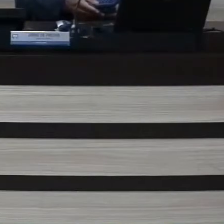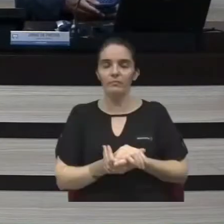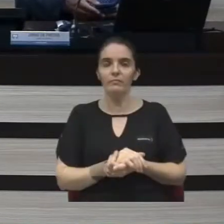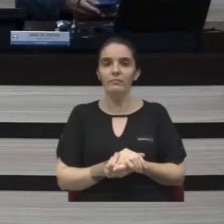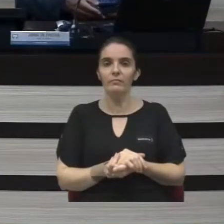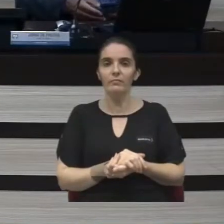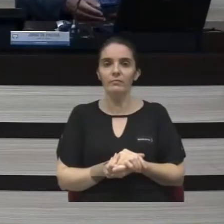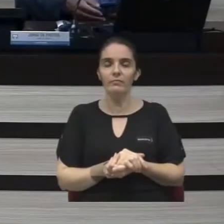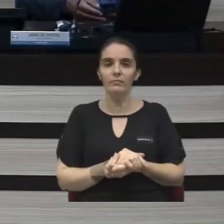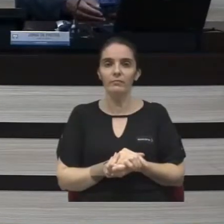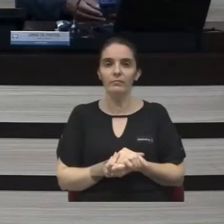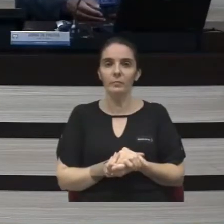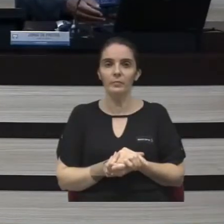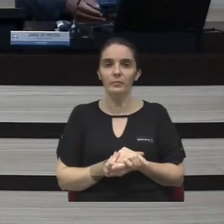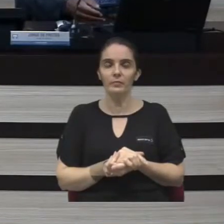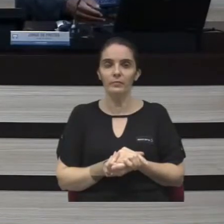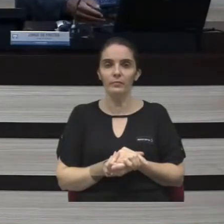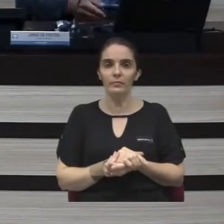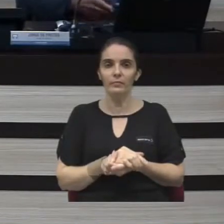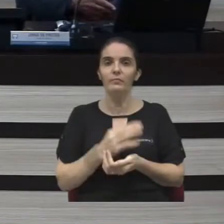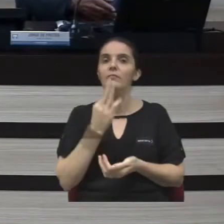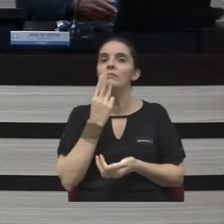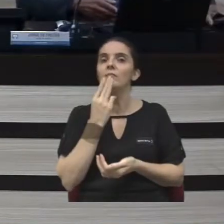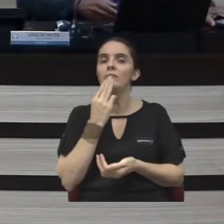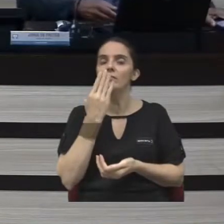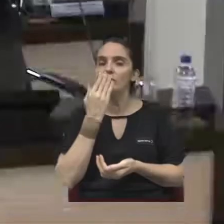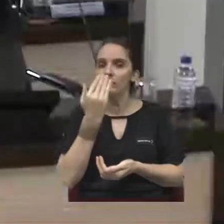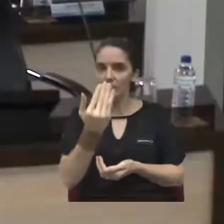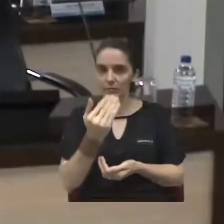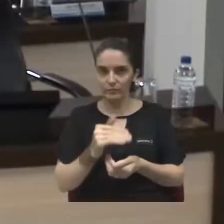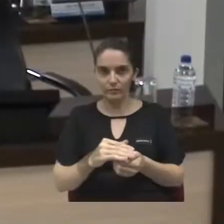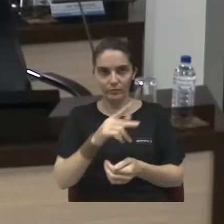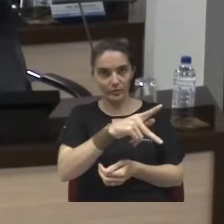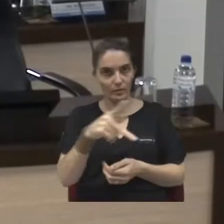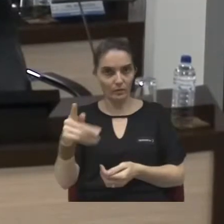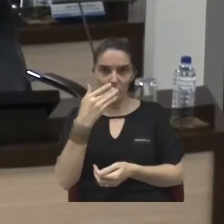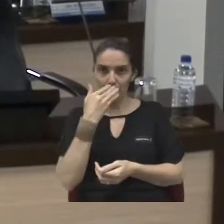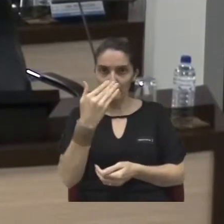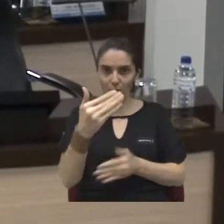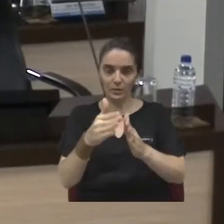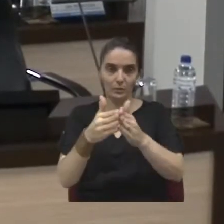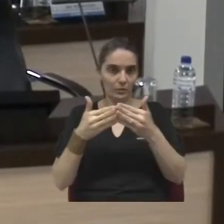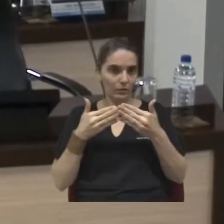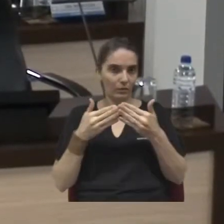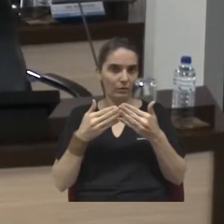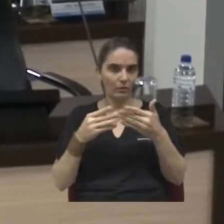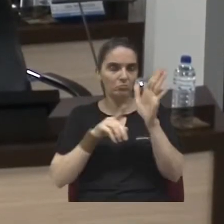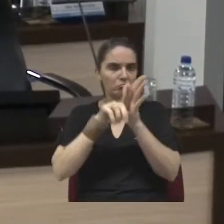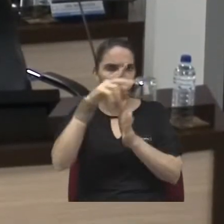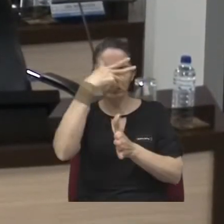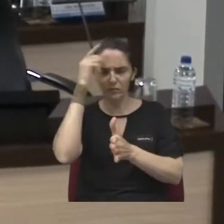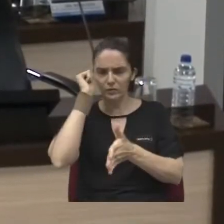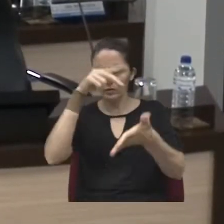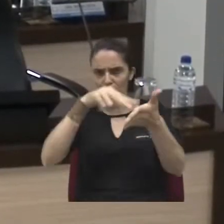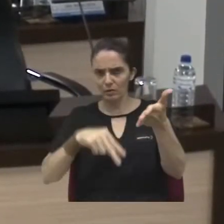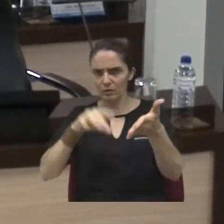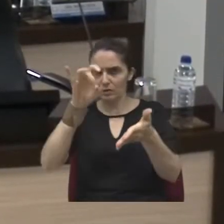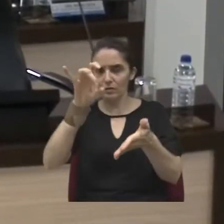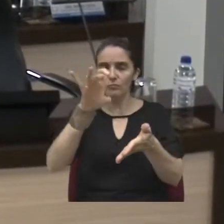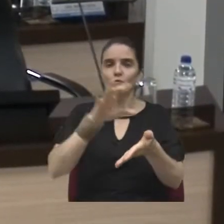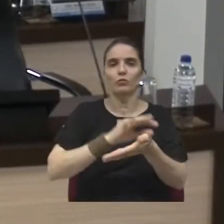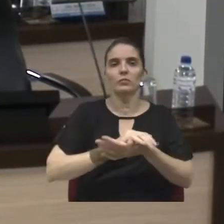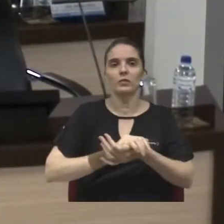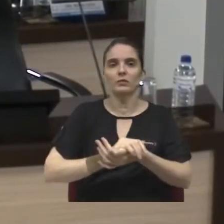vereador Vaguinho da Santa Luzia. Senhor presidente, eu solicito que os requerimentos sejam lidos somente o